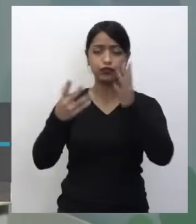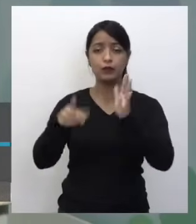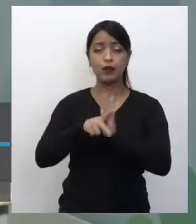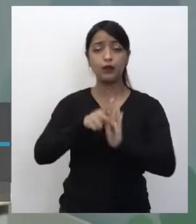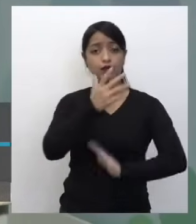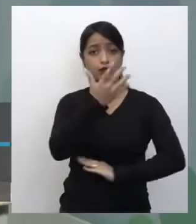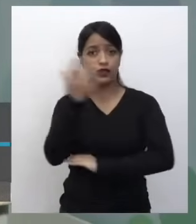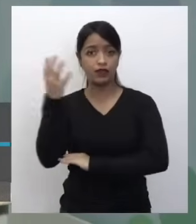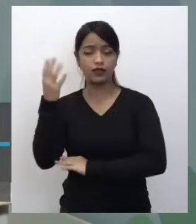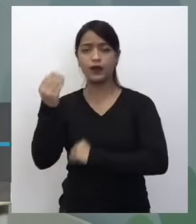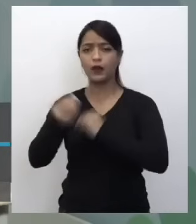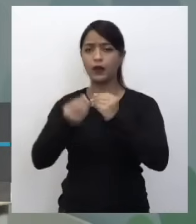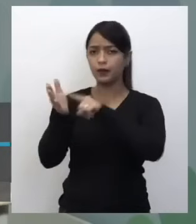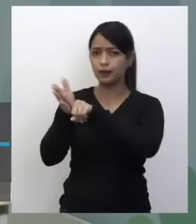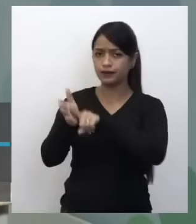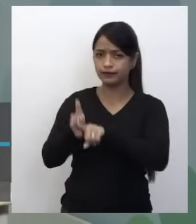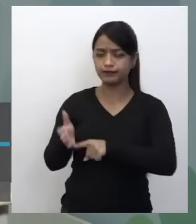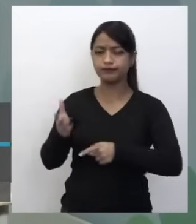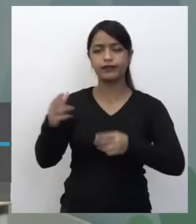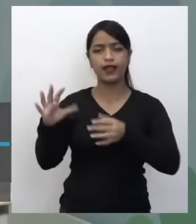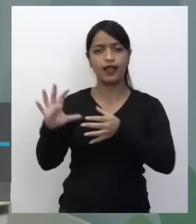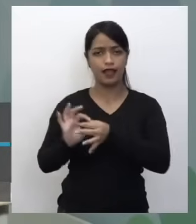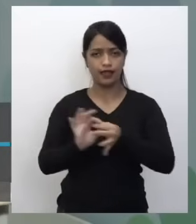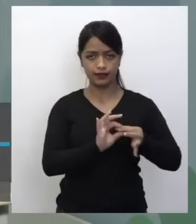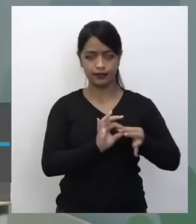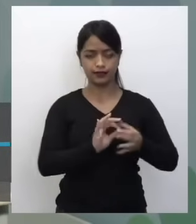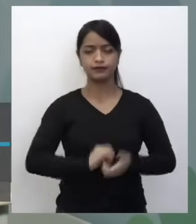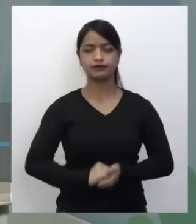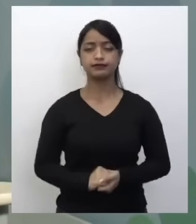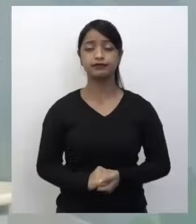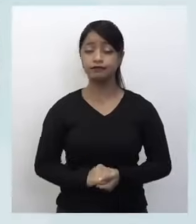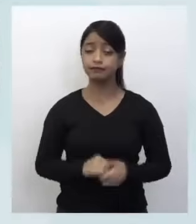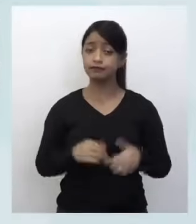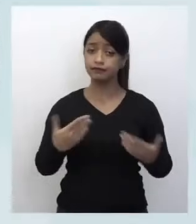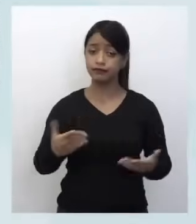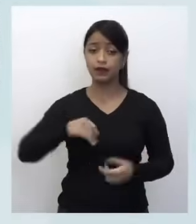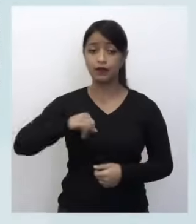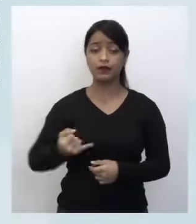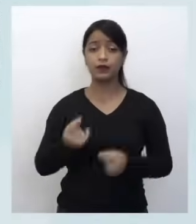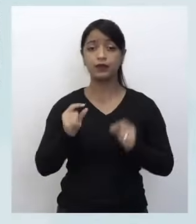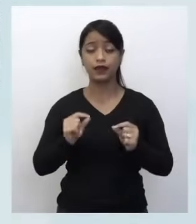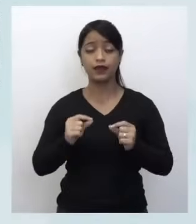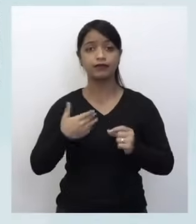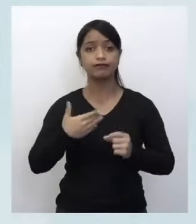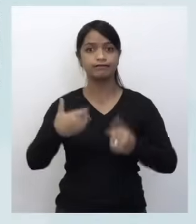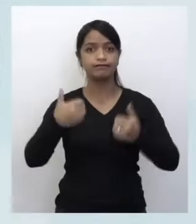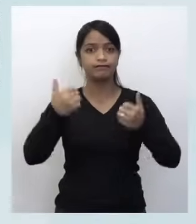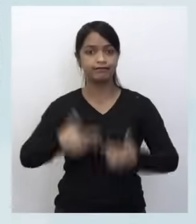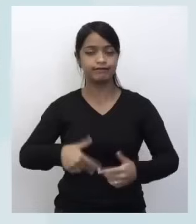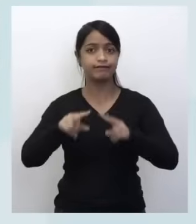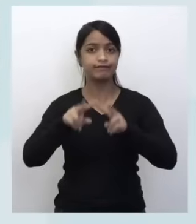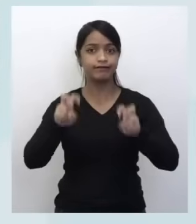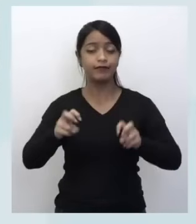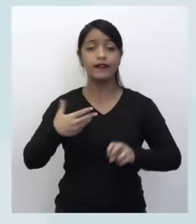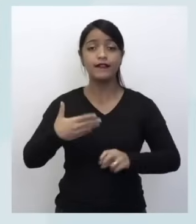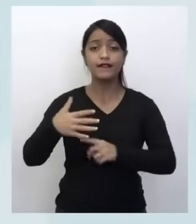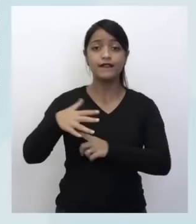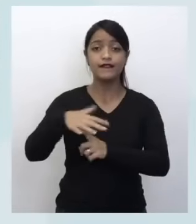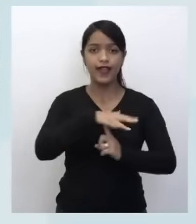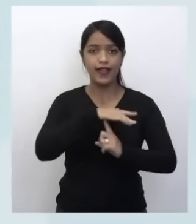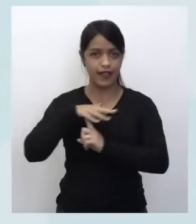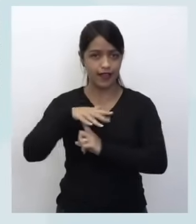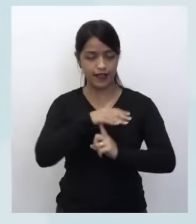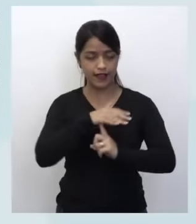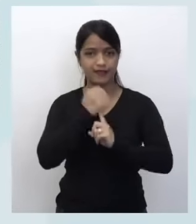as habilidades que nós vamos estar trabalhando. E aproveitando, nós vamos falar aí de uma feira, né, que é a FECESP, né, vocês acompanham aí na tela.